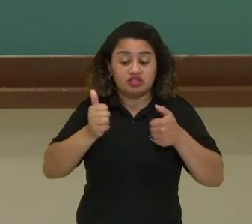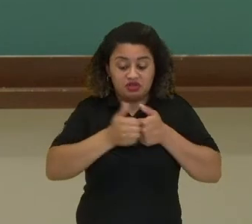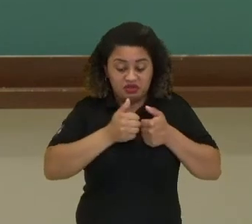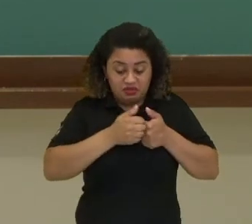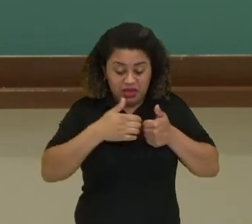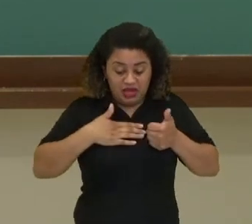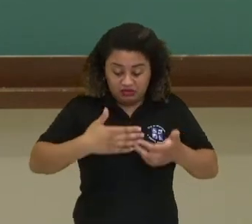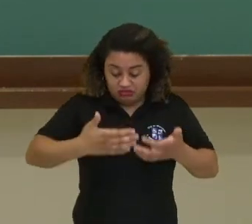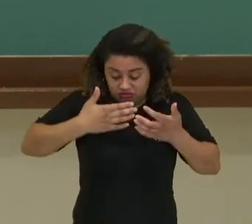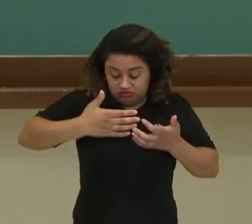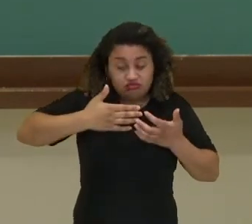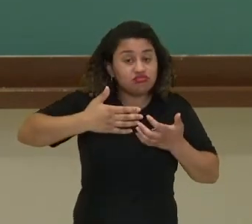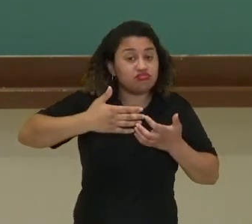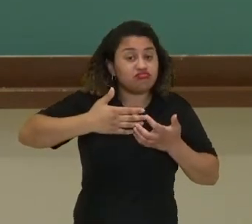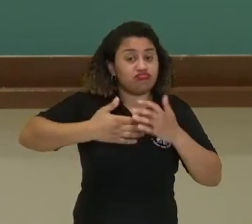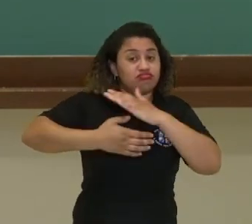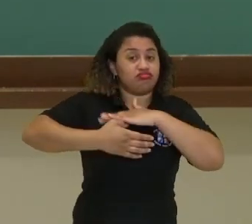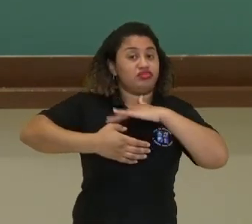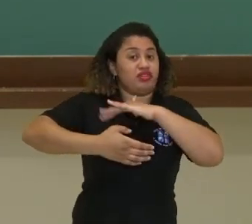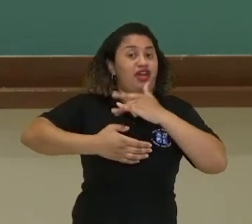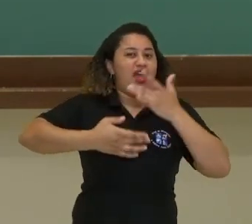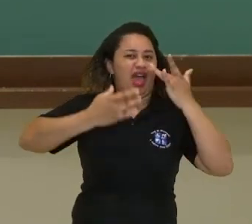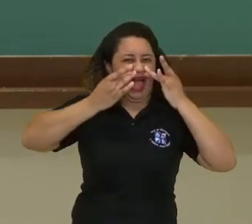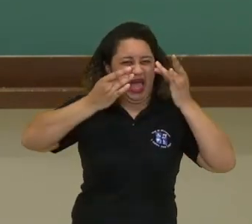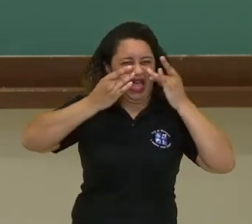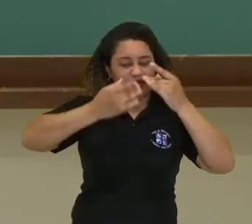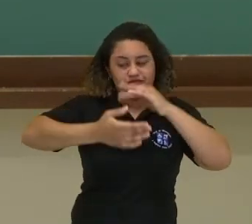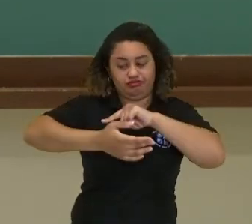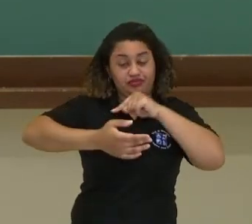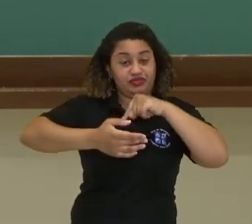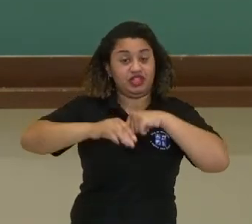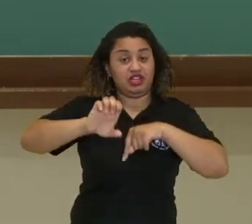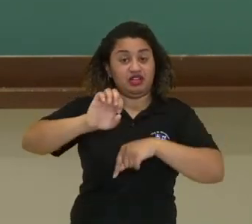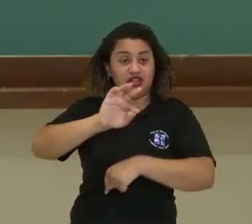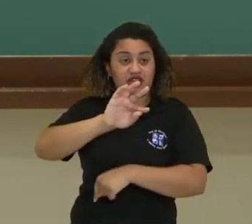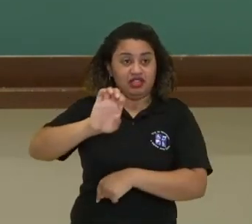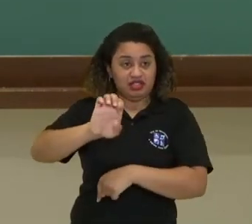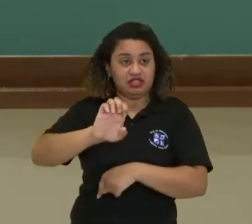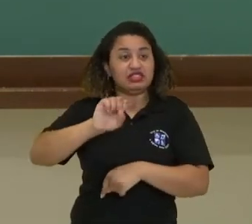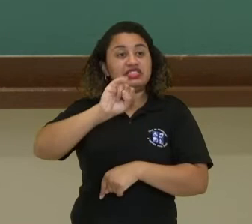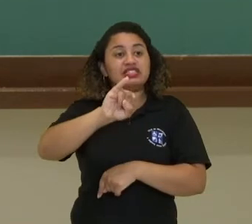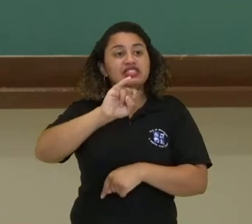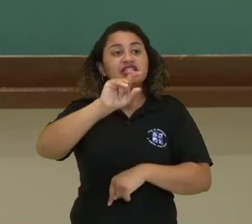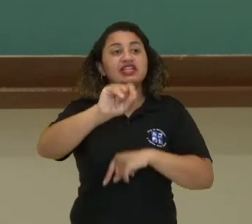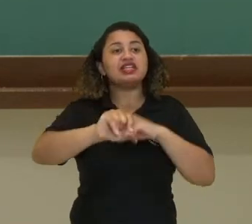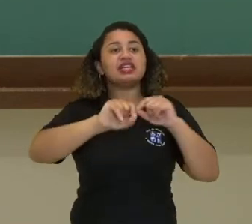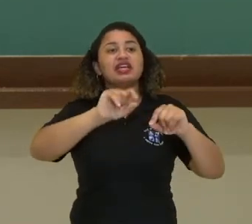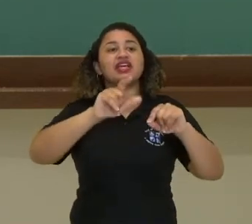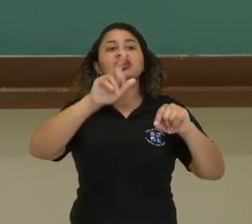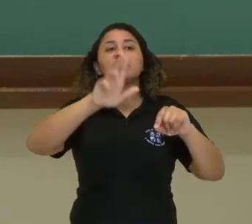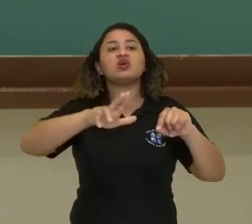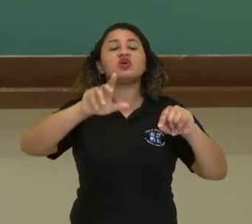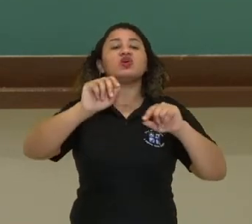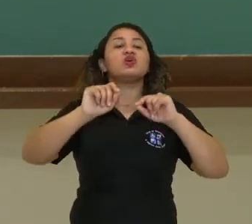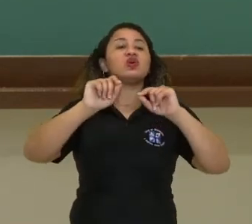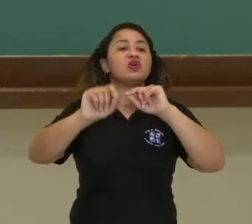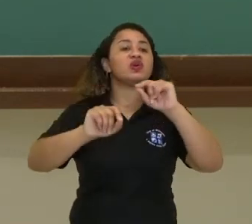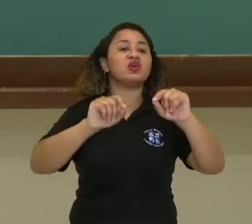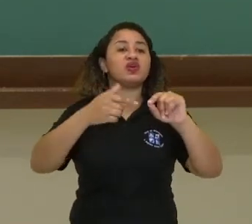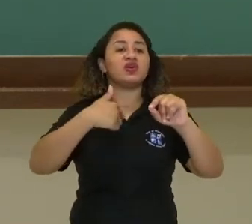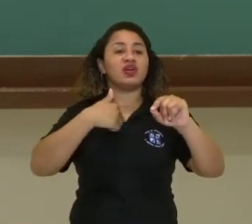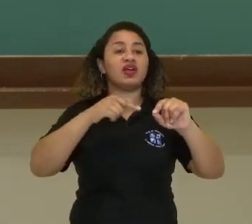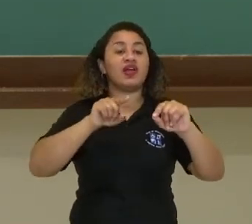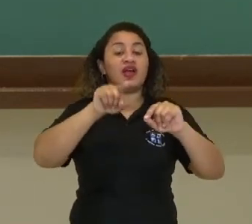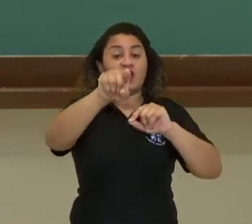No colo dele. Tá junto com ele. Então é este gato. Se quem fosse falar, se o outro amigo do Agar fosse